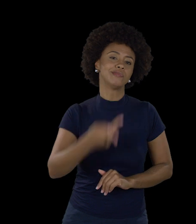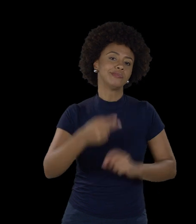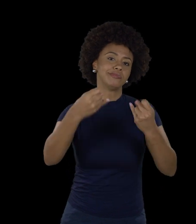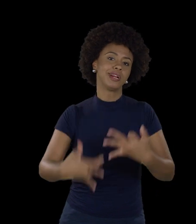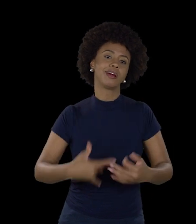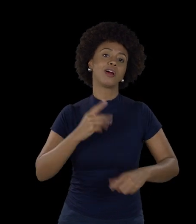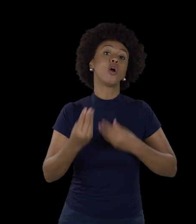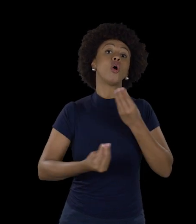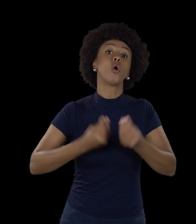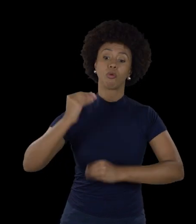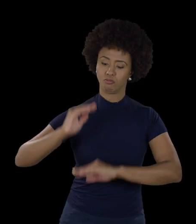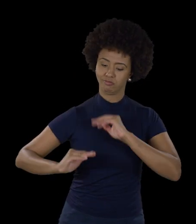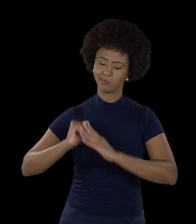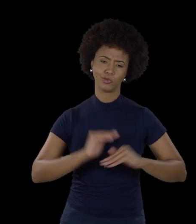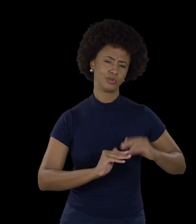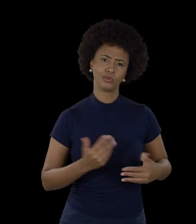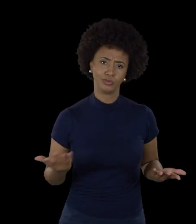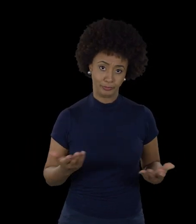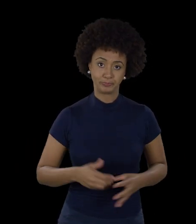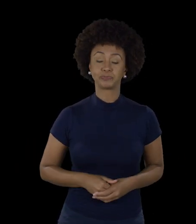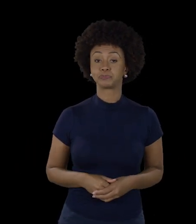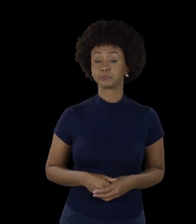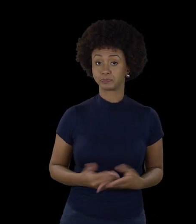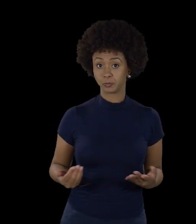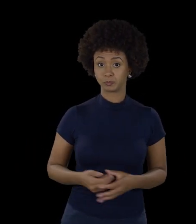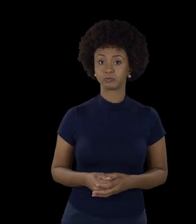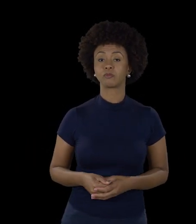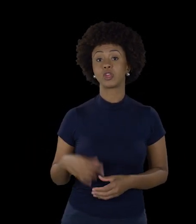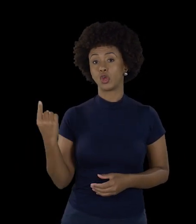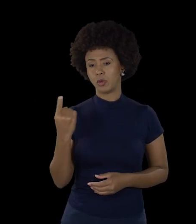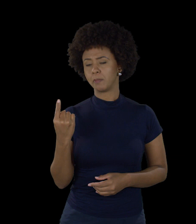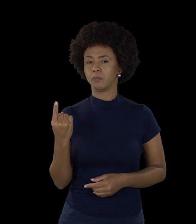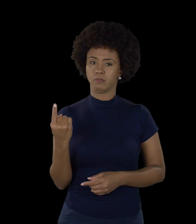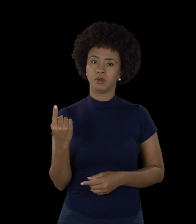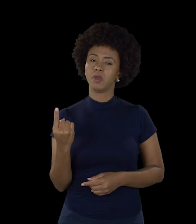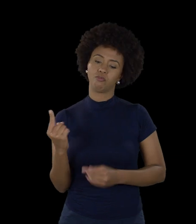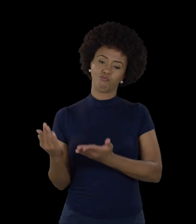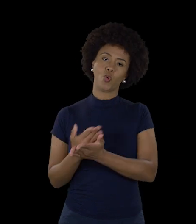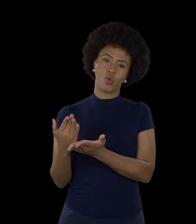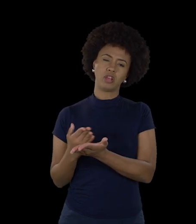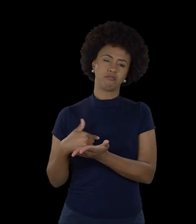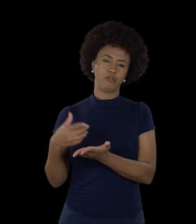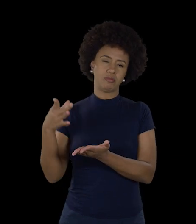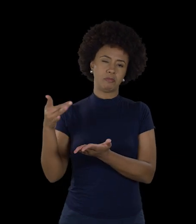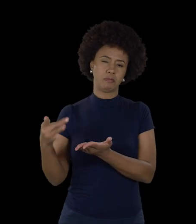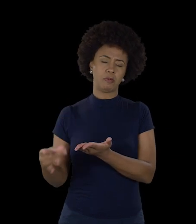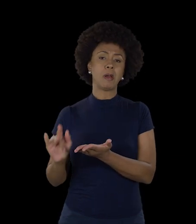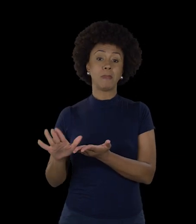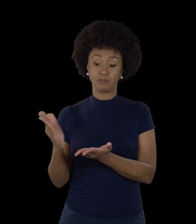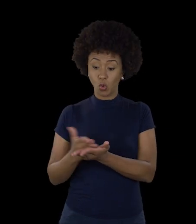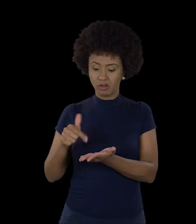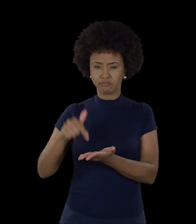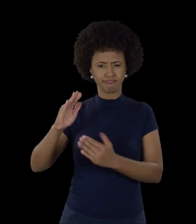essa produção. O primeiro desses produtos é o livro, e eu já vou falar um pouquinho melhor sobre ele. Mas para produzir esse livro,